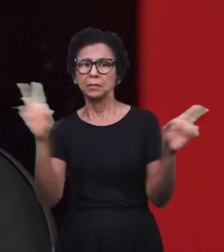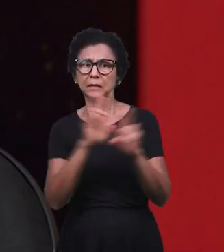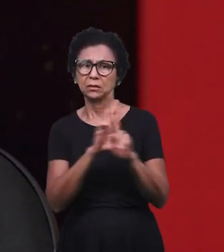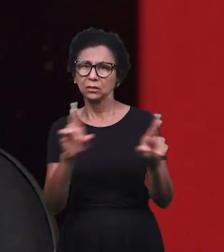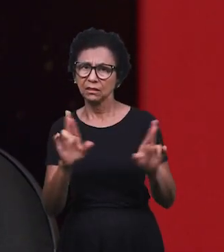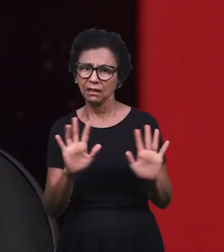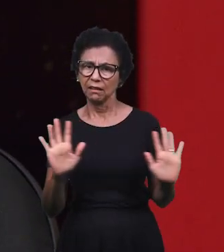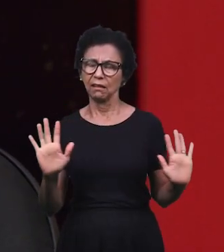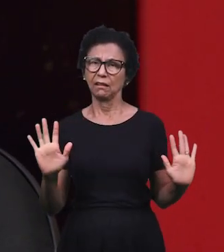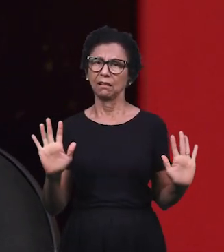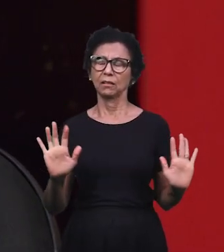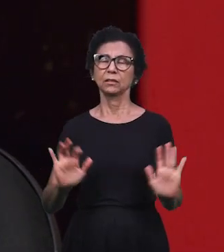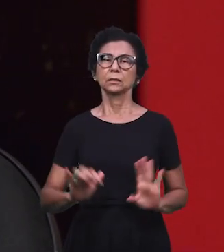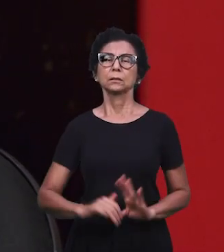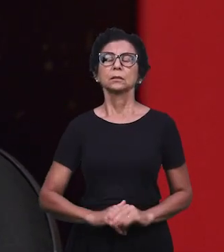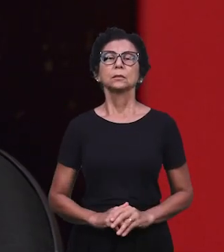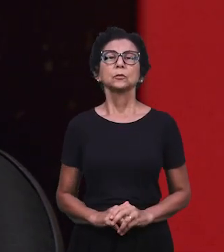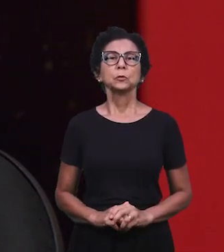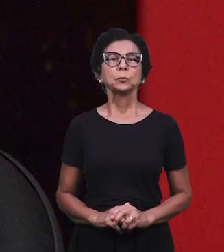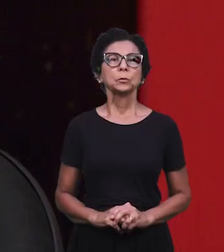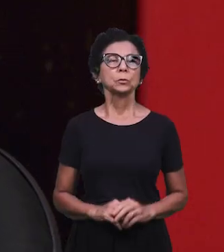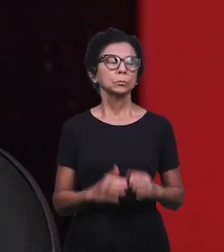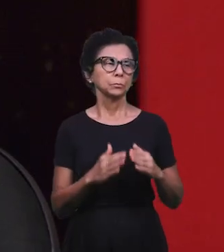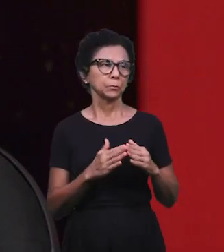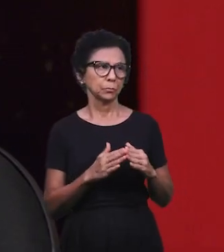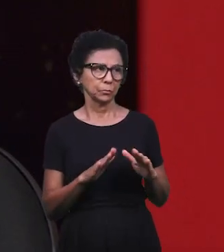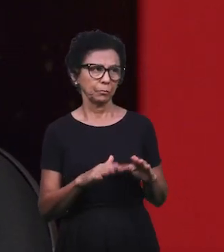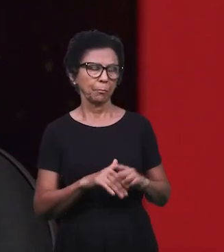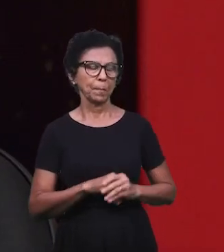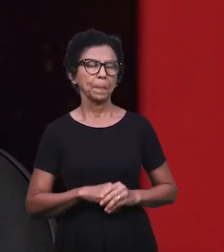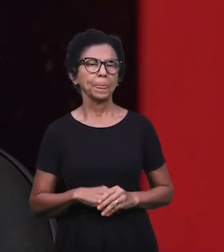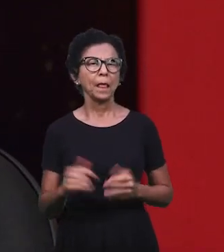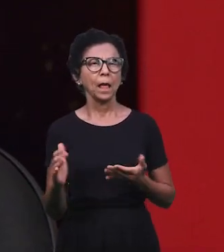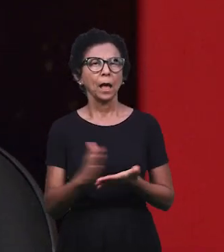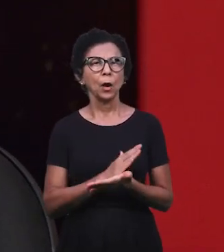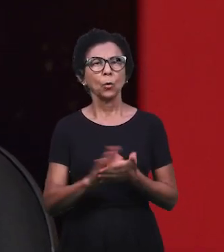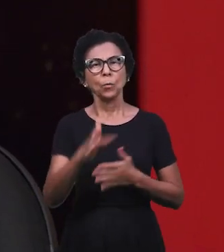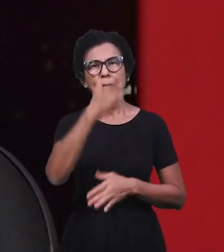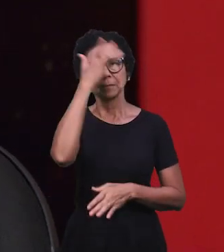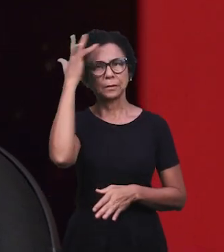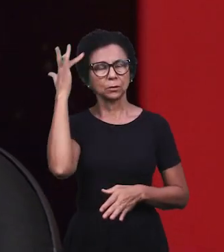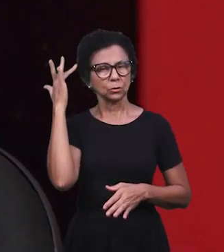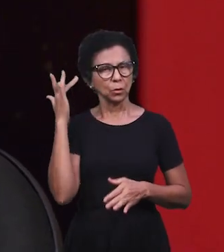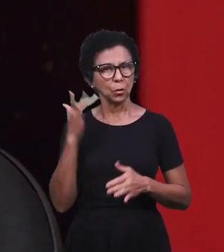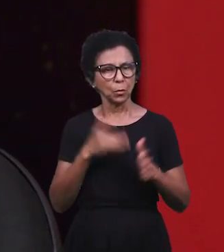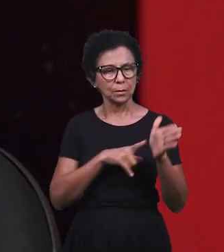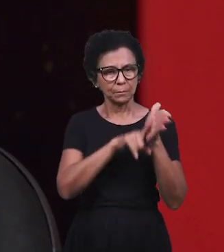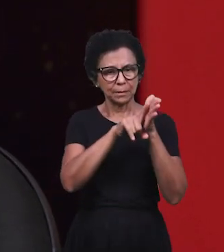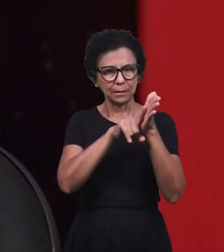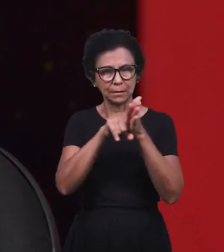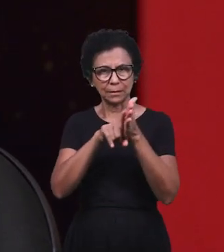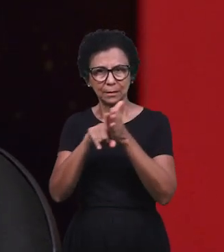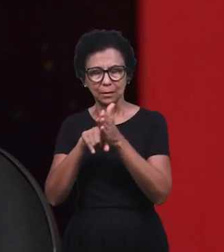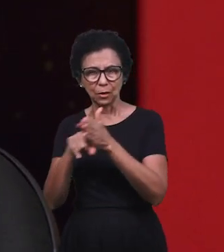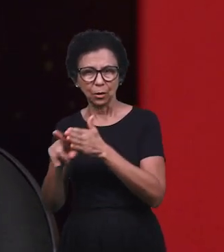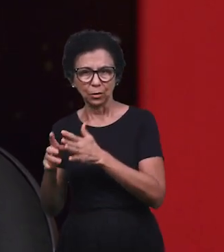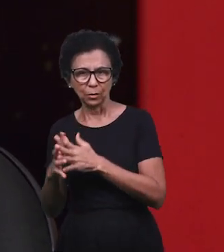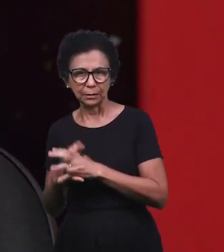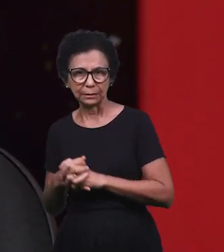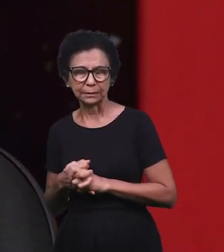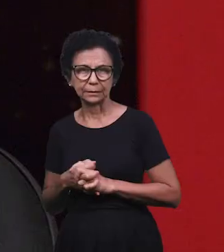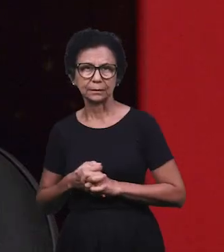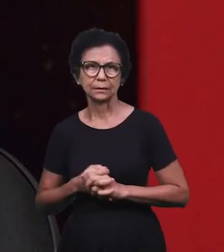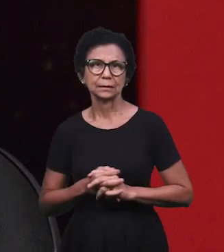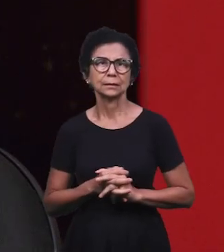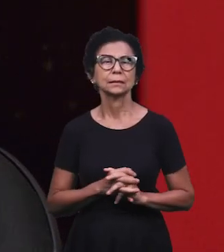permite, tem alguns estudiosos que endossam o design inteligente. Eu gostaria de citar